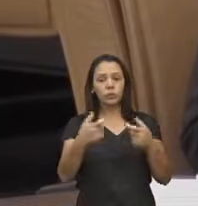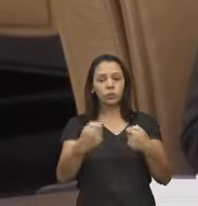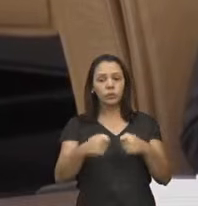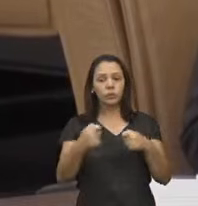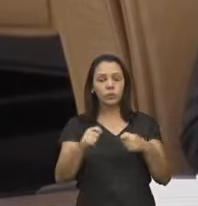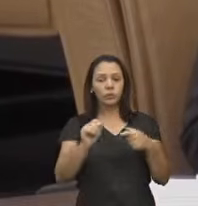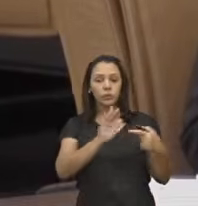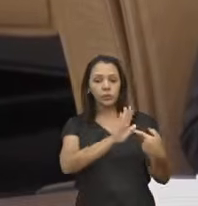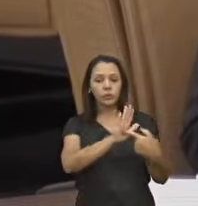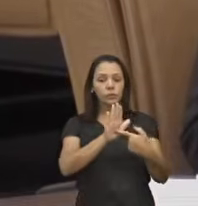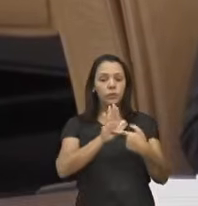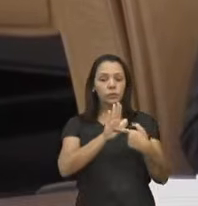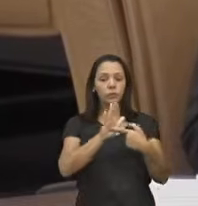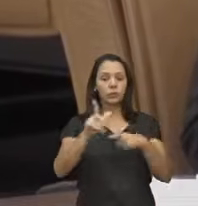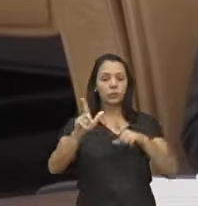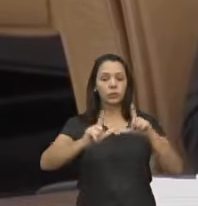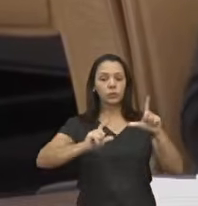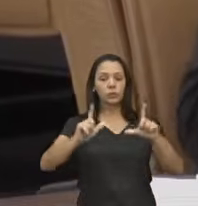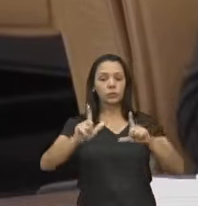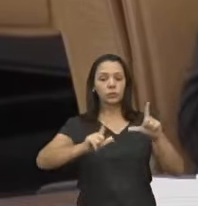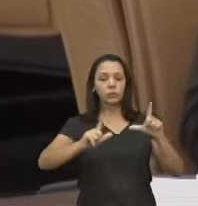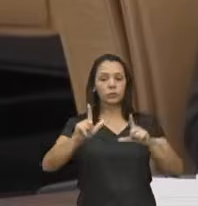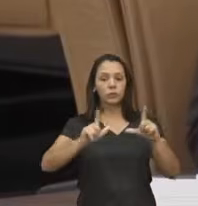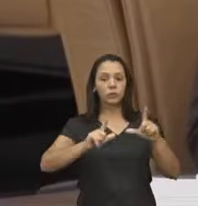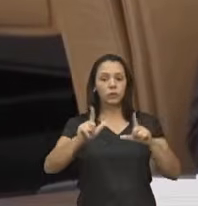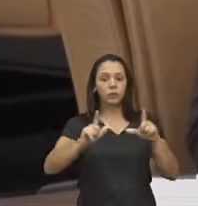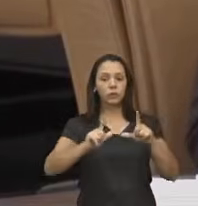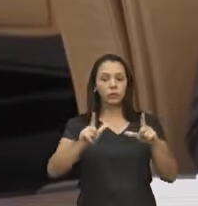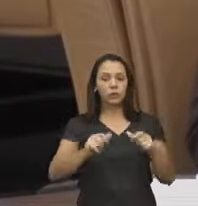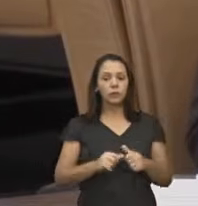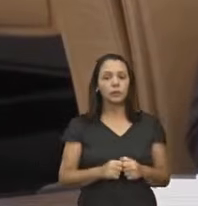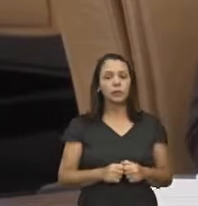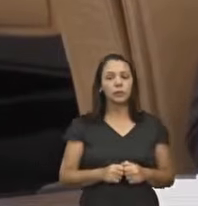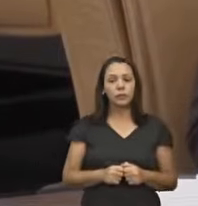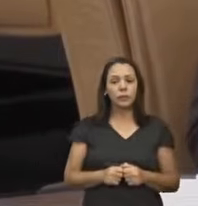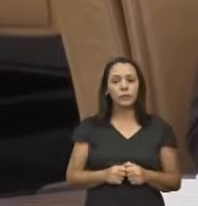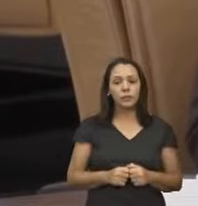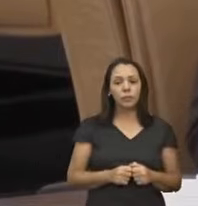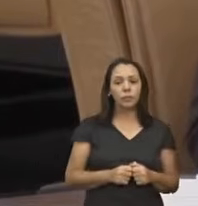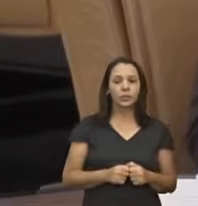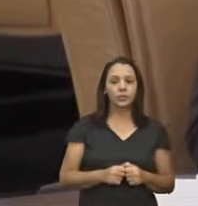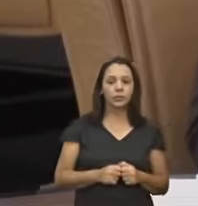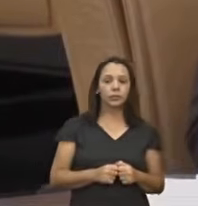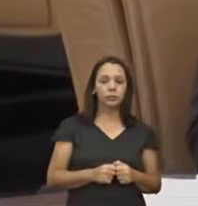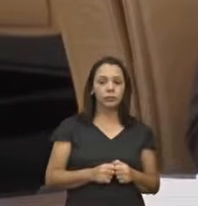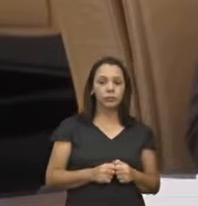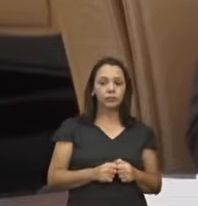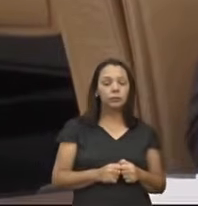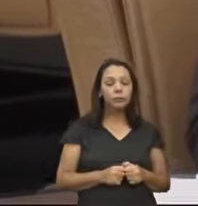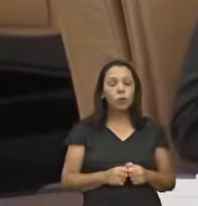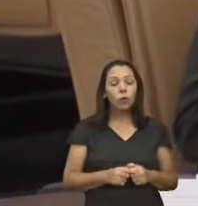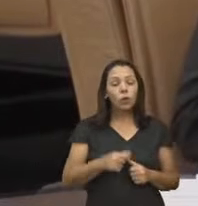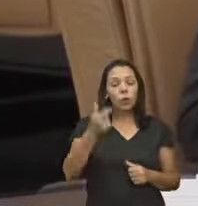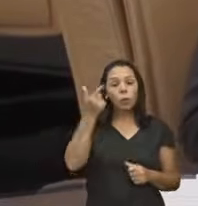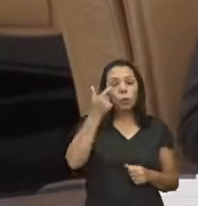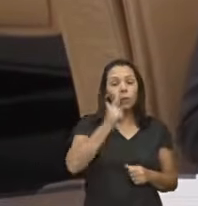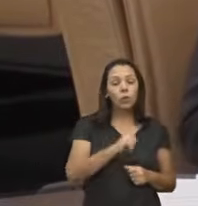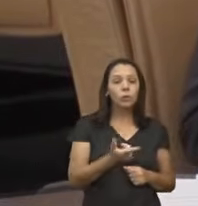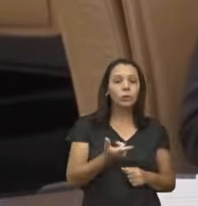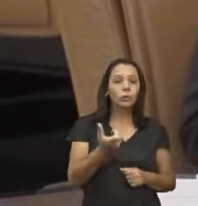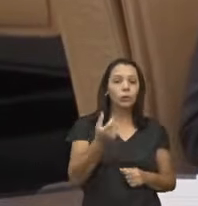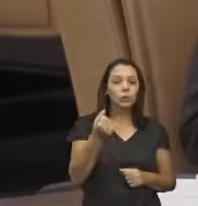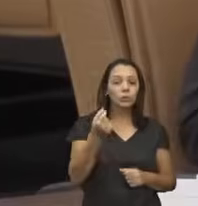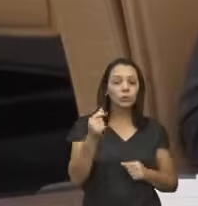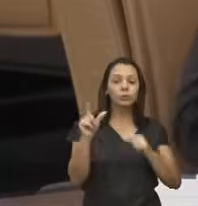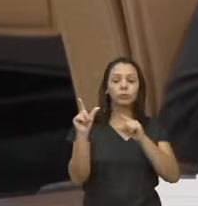via a TV a sessão ordinária, por força contratual. Então você consegue reduzir e enxugar muitos custos. R$15 mil